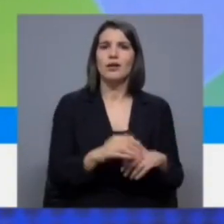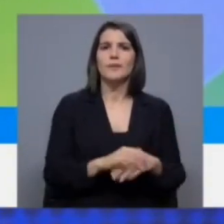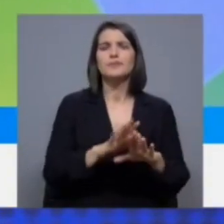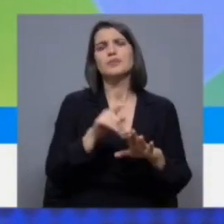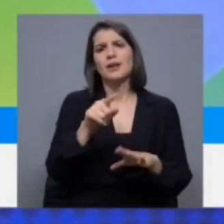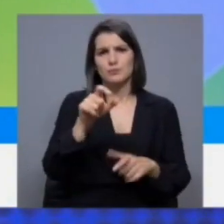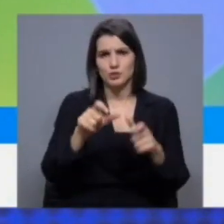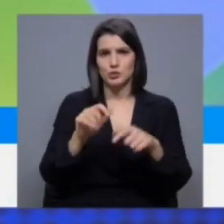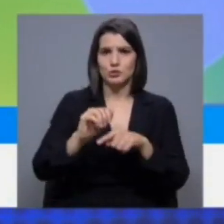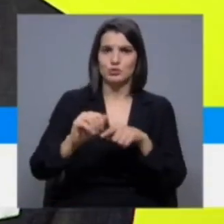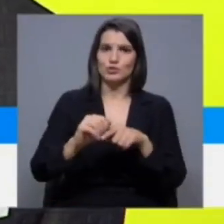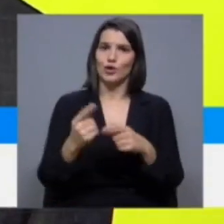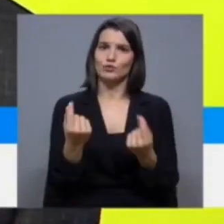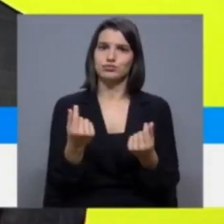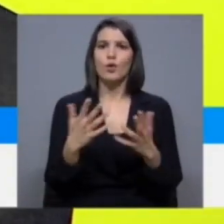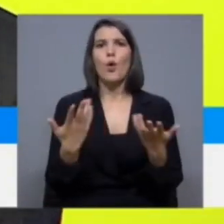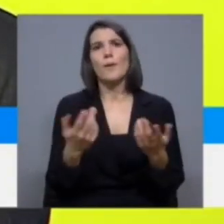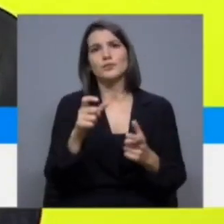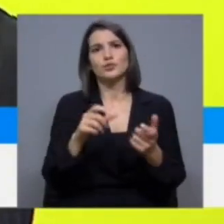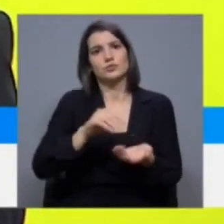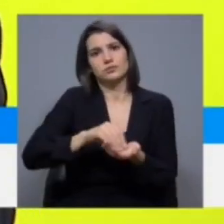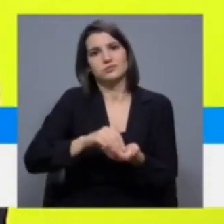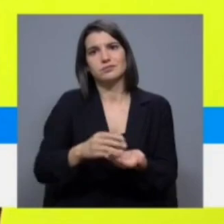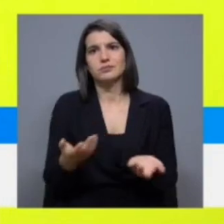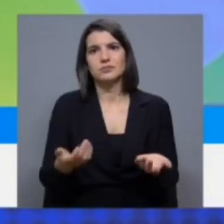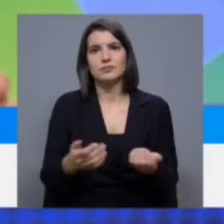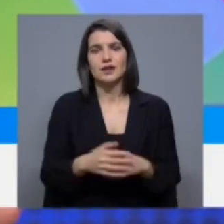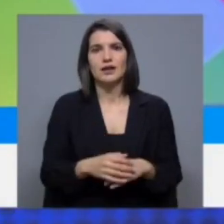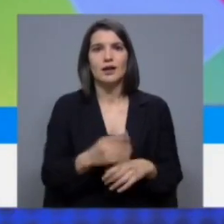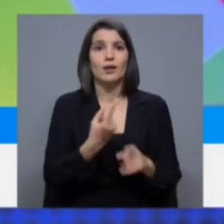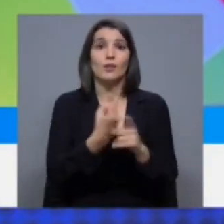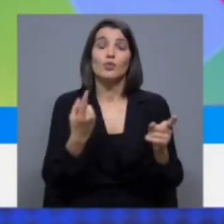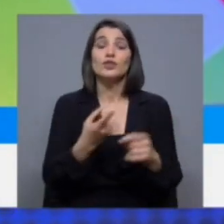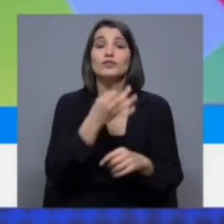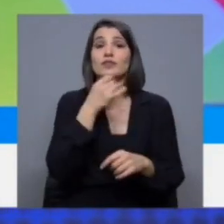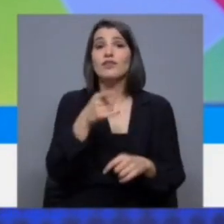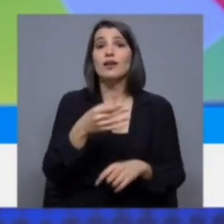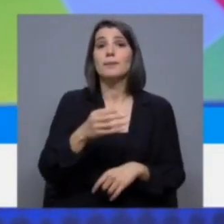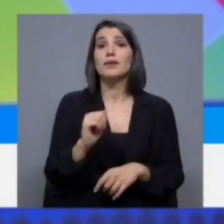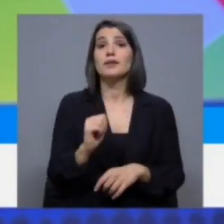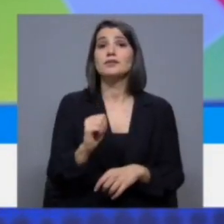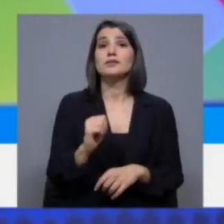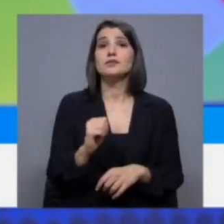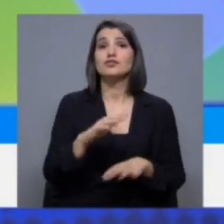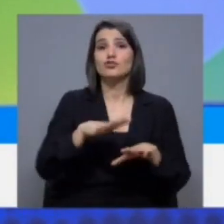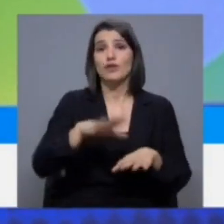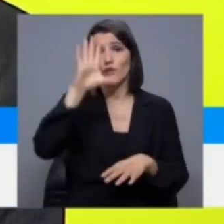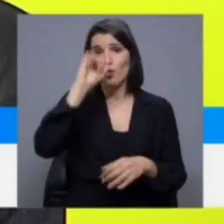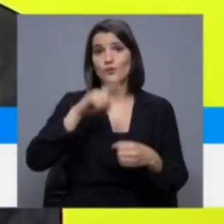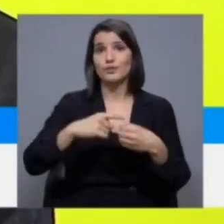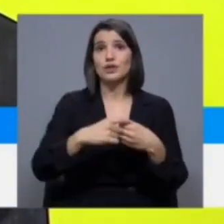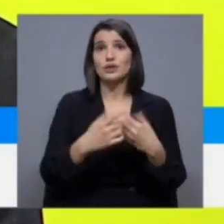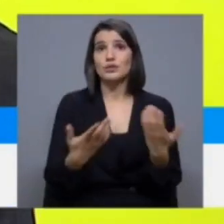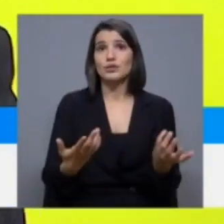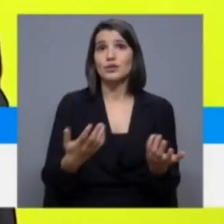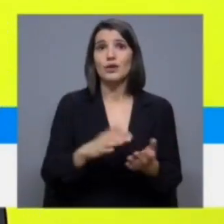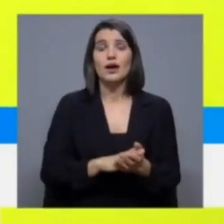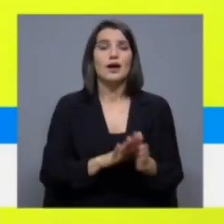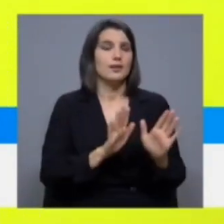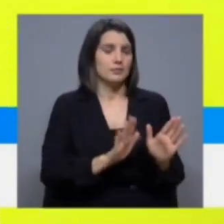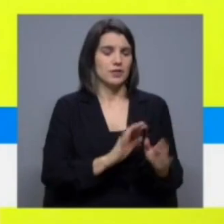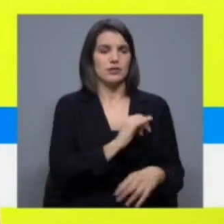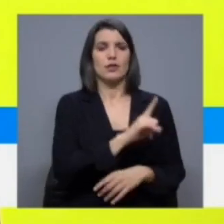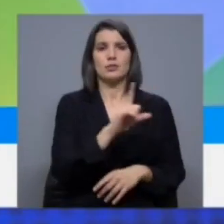caso é dos prolongados ou é dos desfavorecidos não é e dizer ao falar do partido socialista que estava no Jardim gosta se cadastrar acolheu